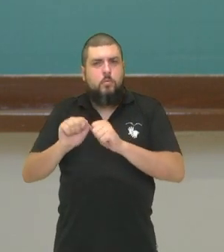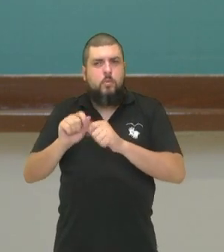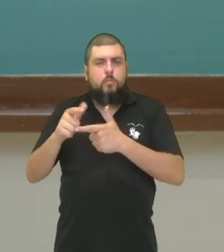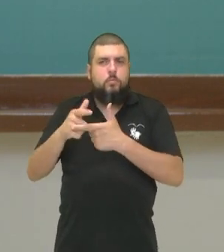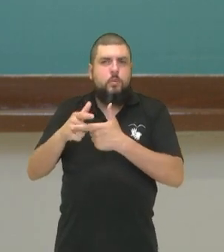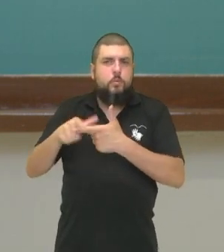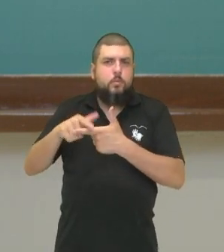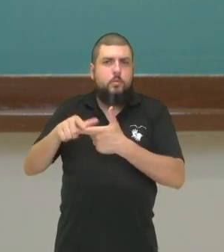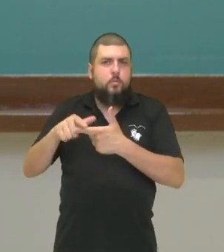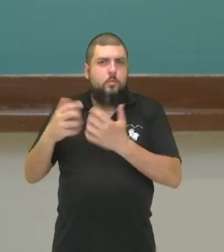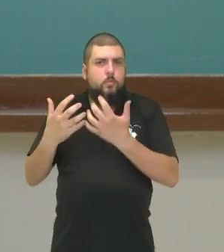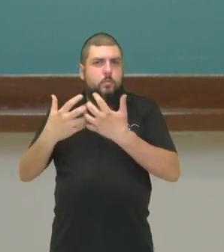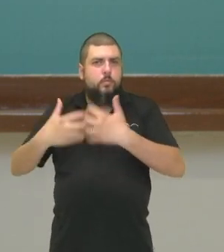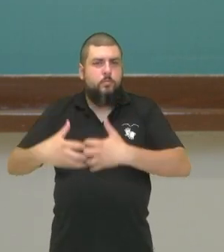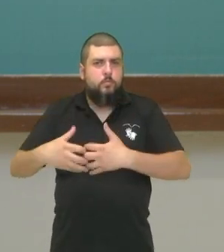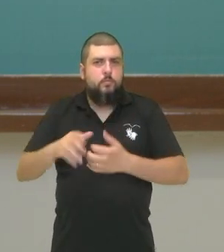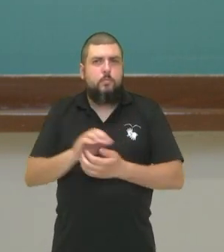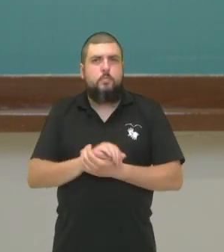desse sistema.